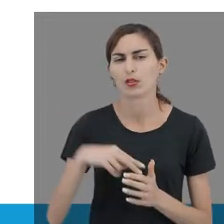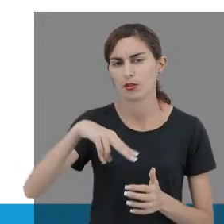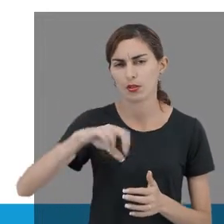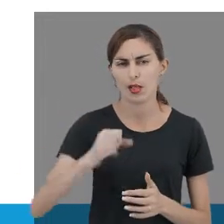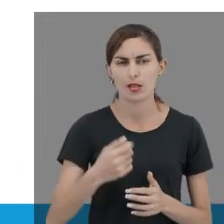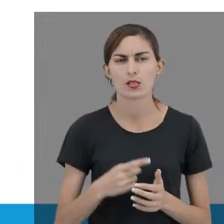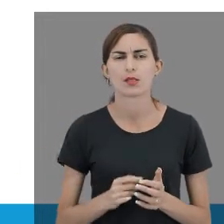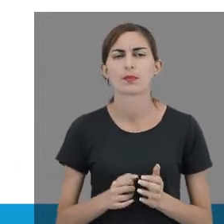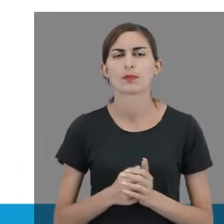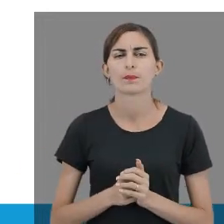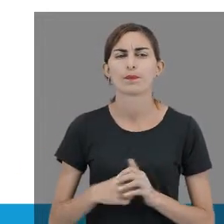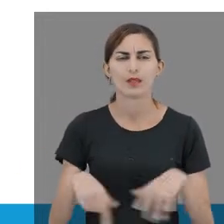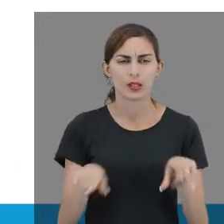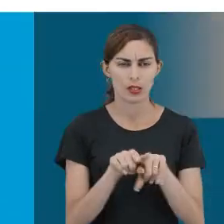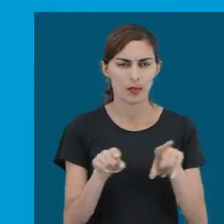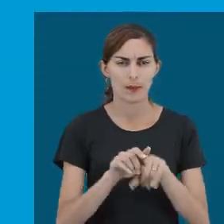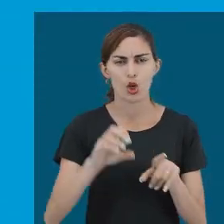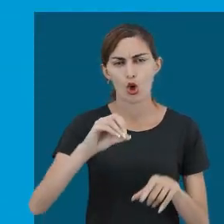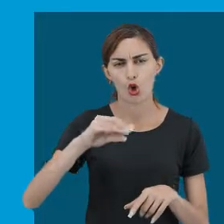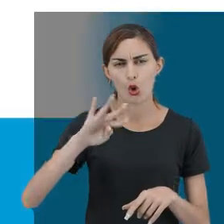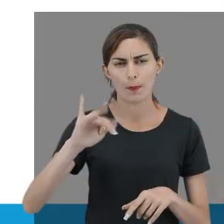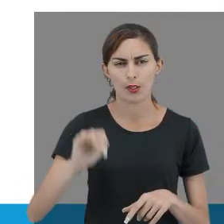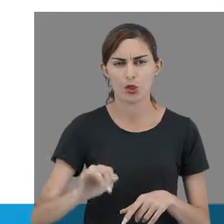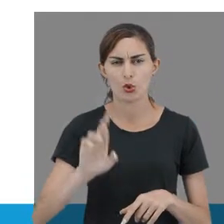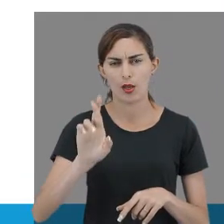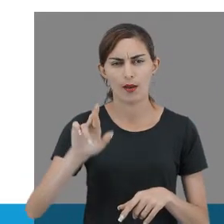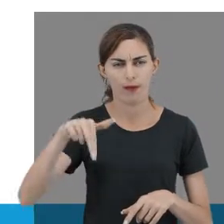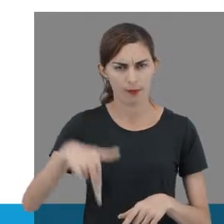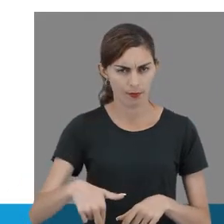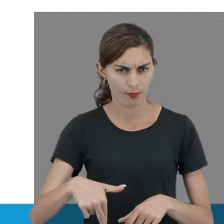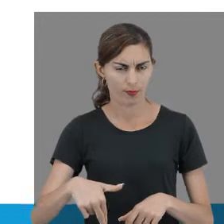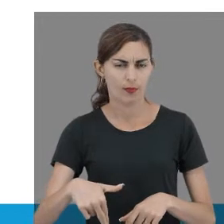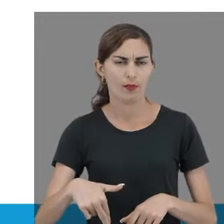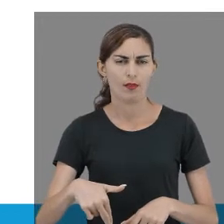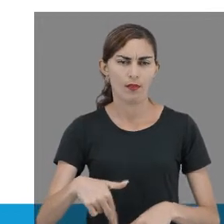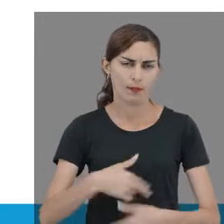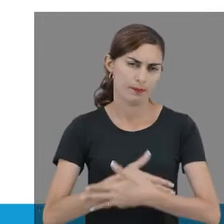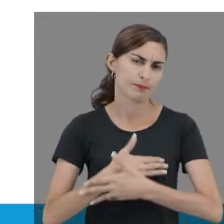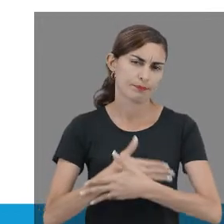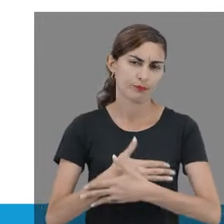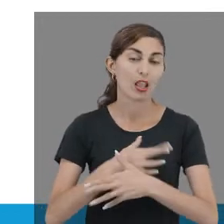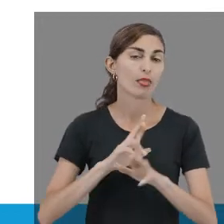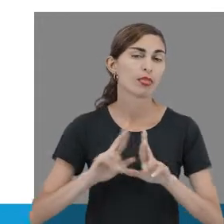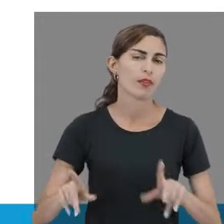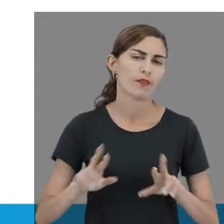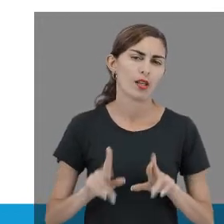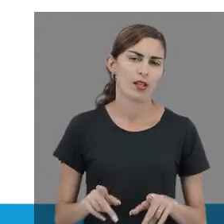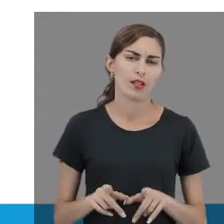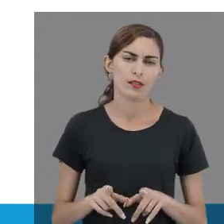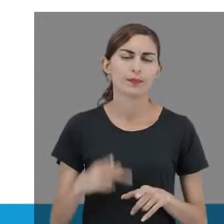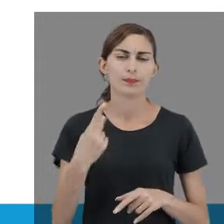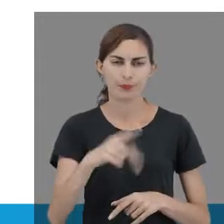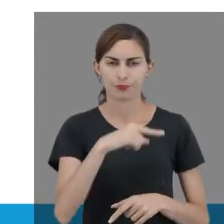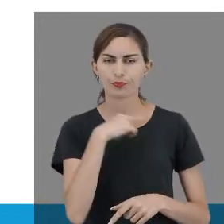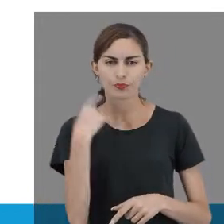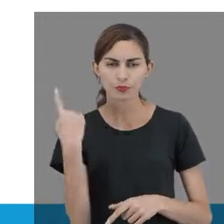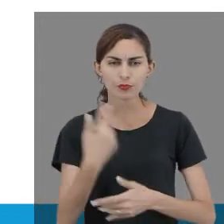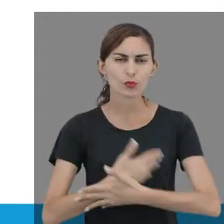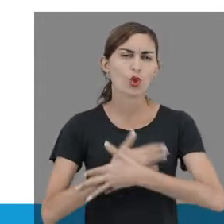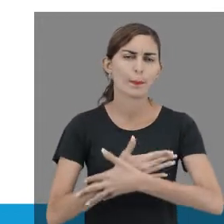esse óbito no RESP. E o óbito em criança IRN, então ele é